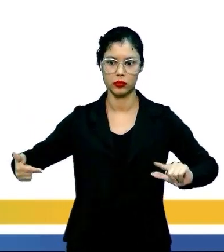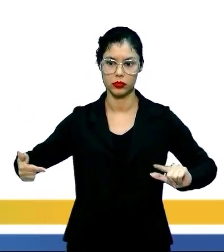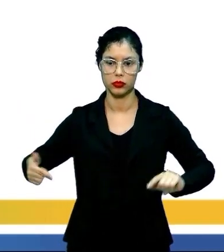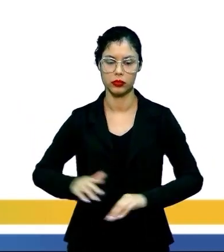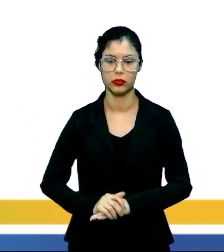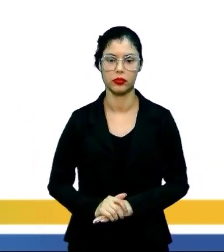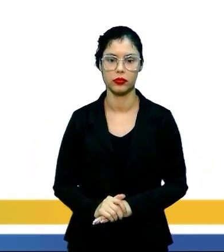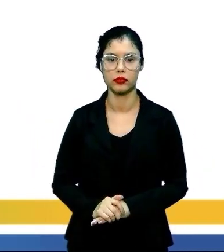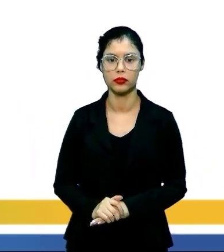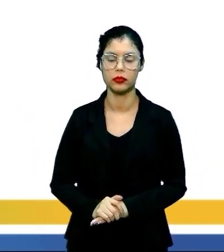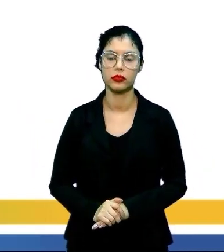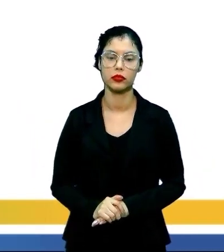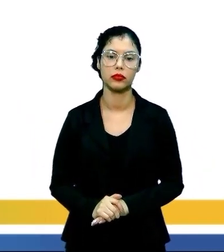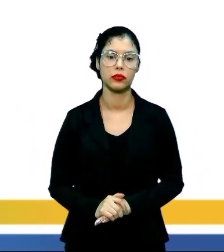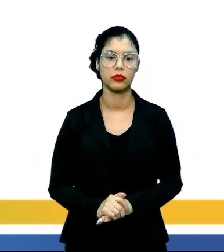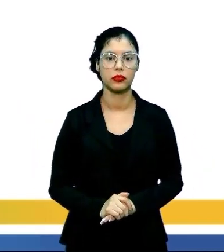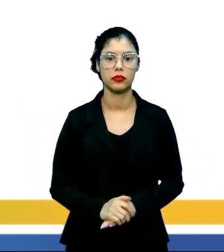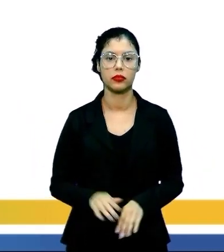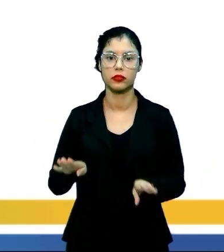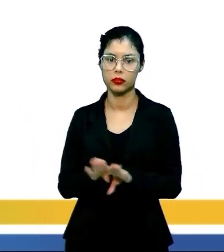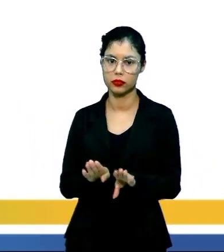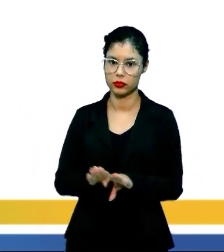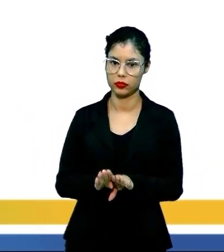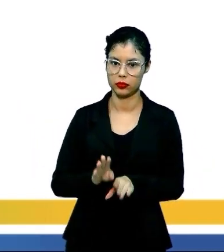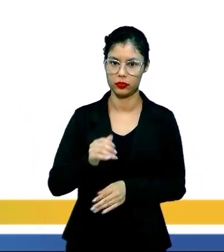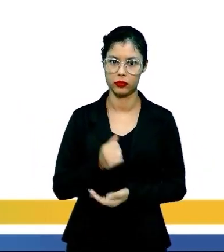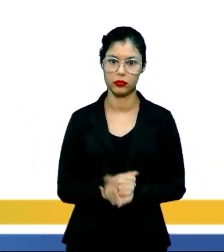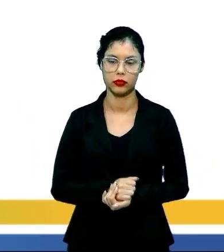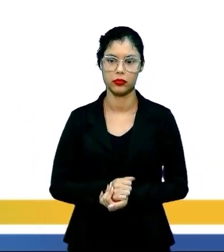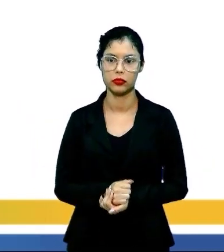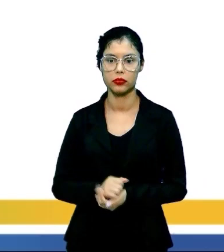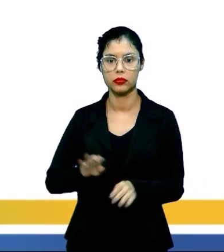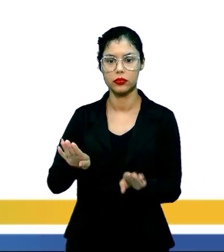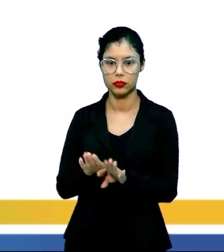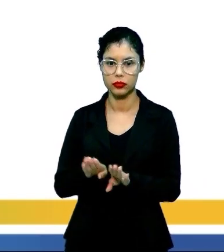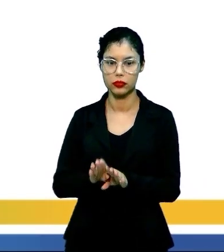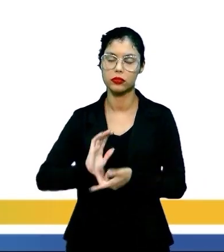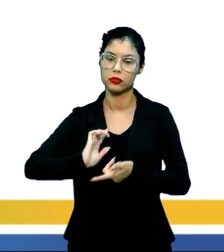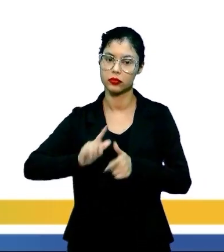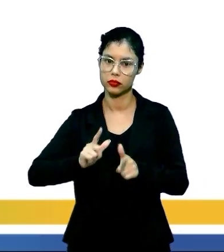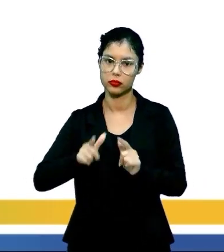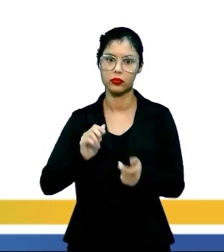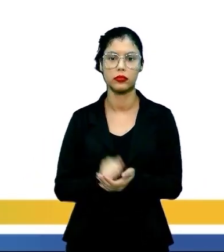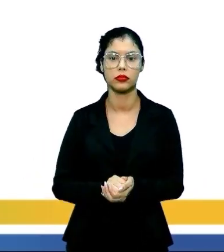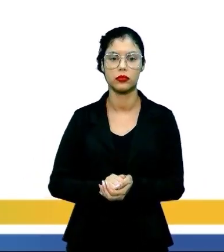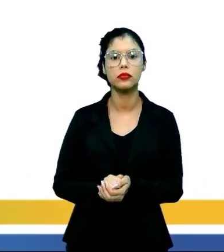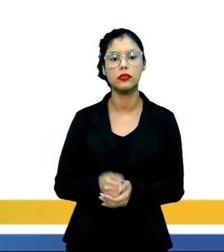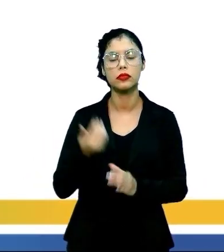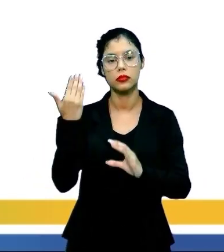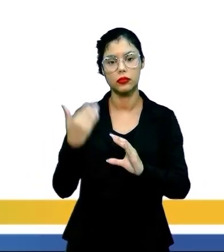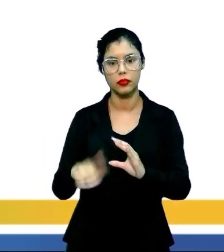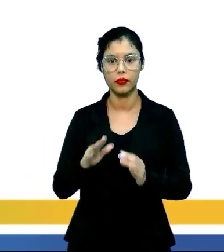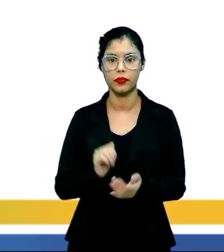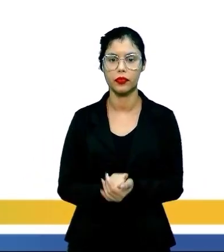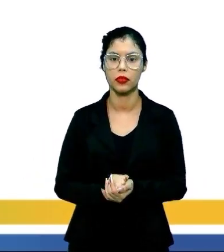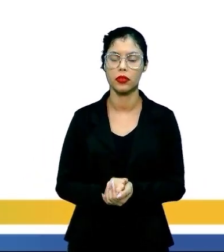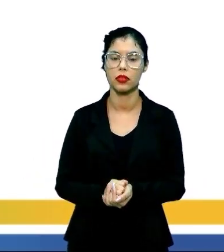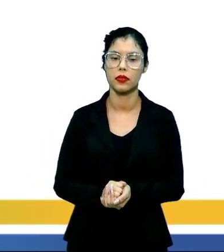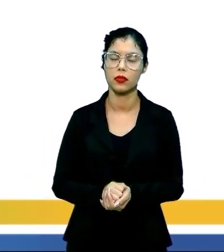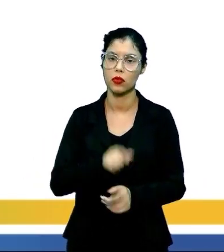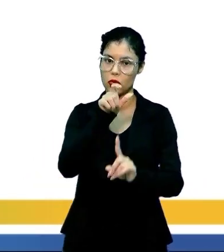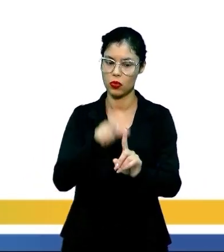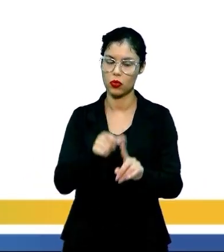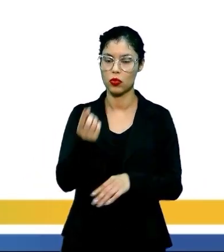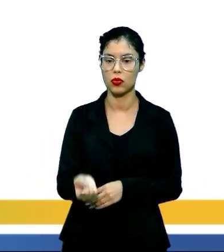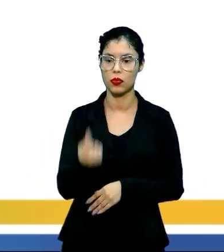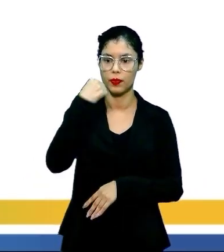posteriores. Patrono da cadeira número 1 da Academia Paraibana de Letras, publicou um livro